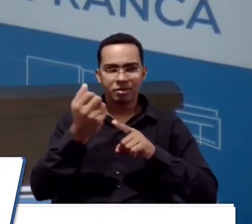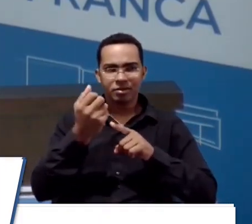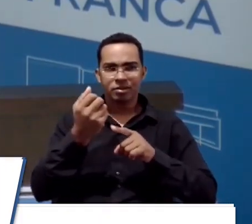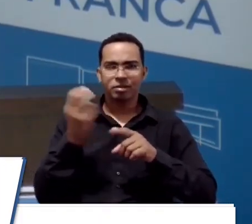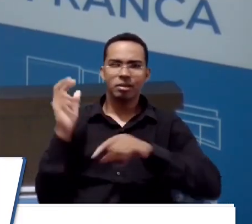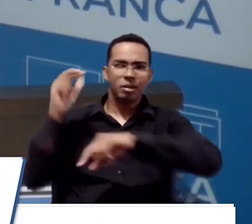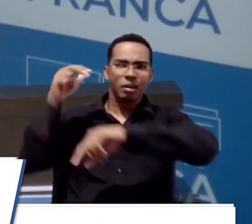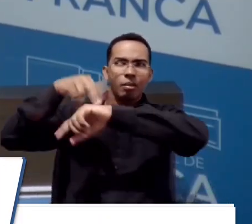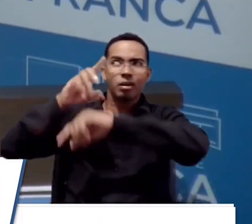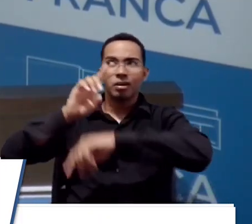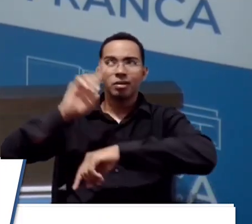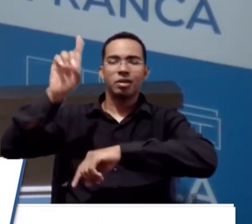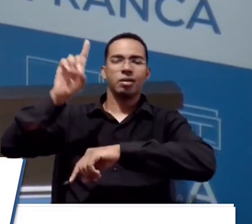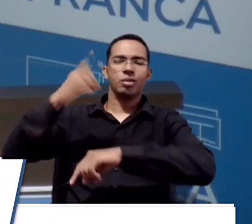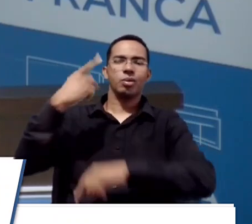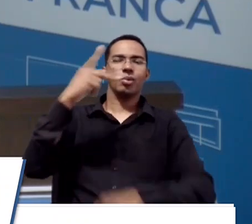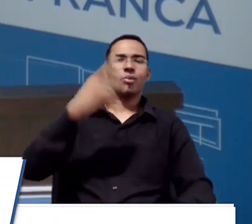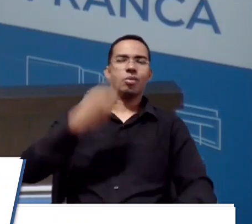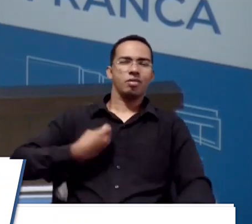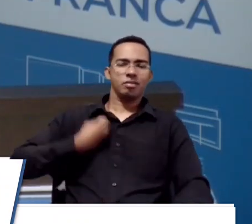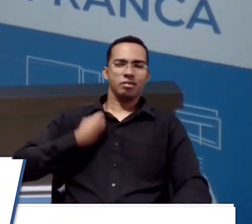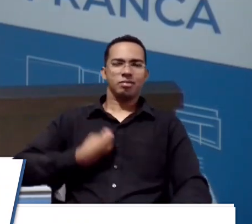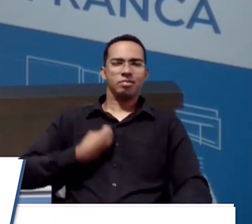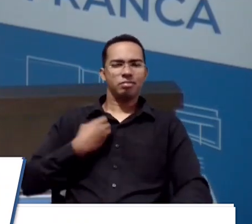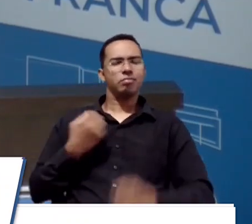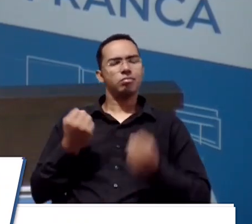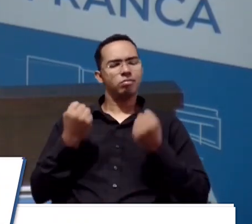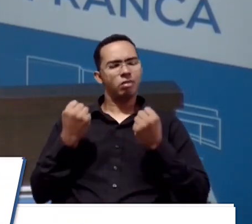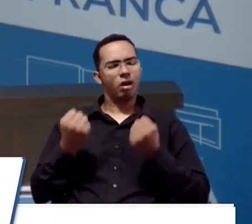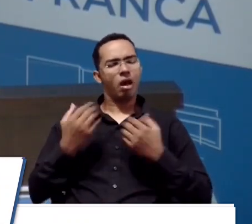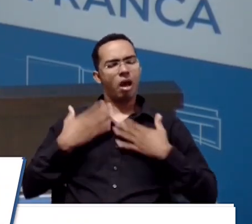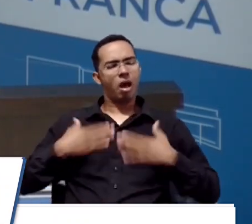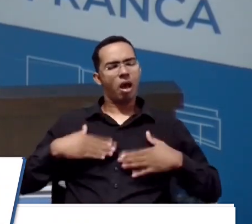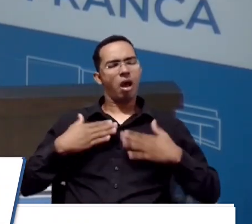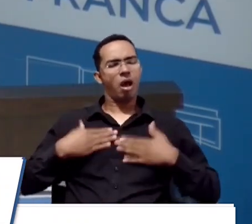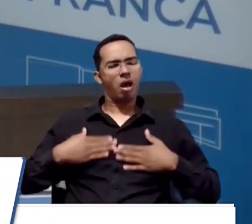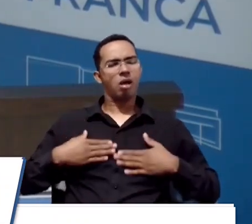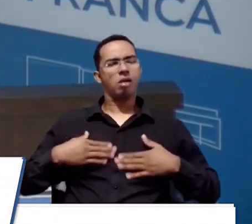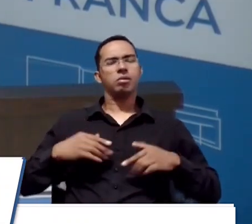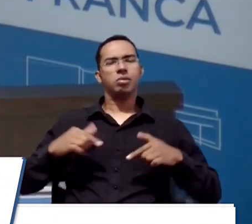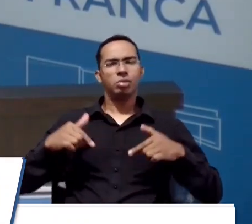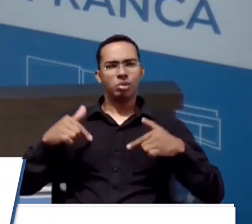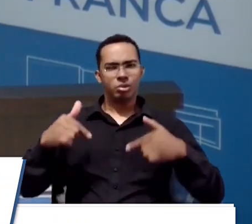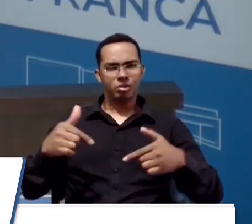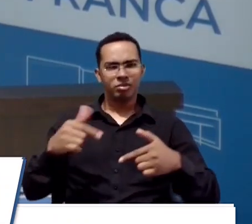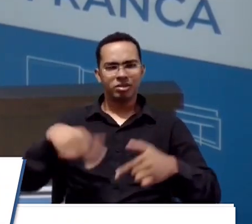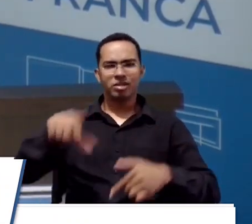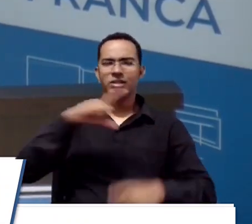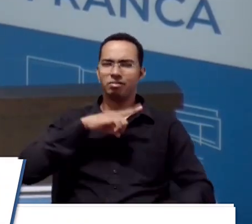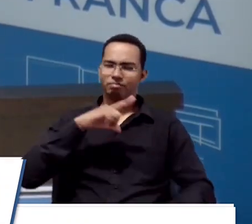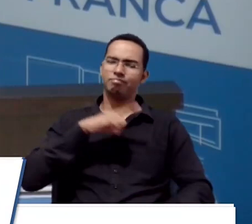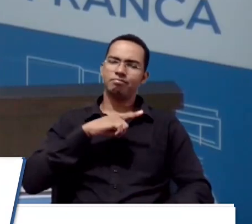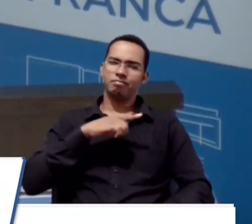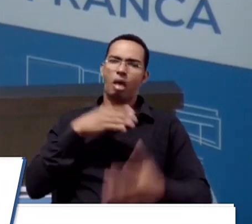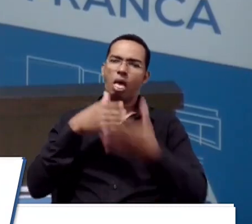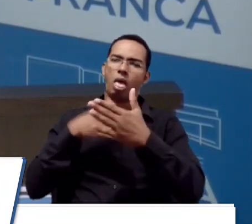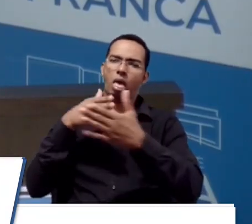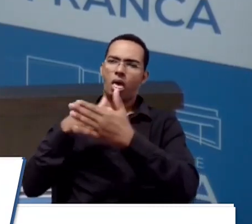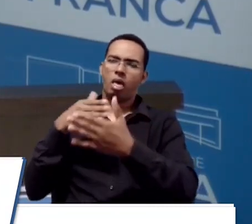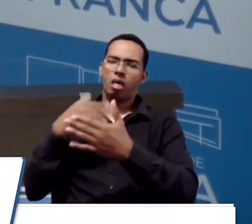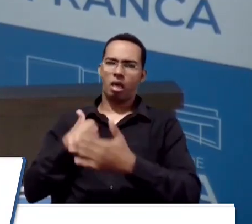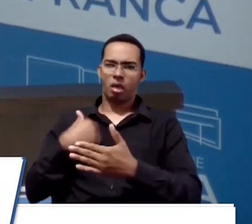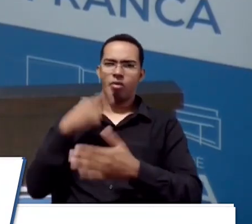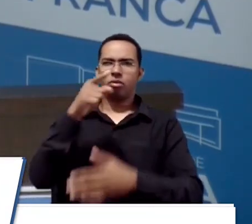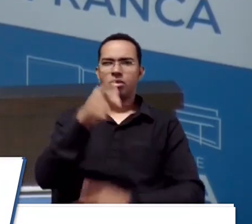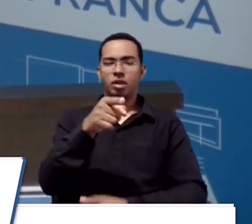primeiro lugar na tua vida. Aguenta. Lutas, todo mundo tem. Eu tenho, você tem.